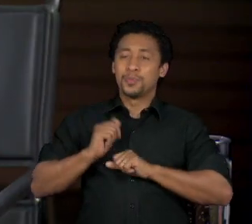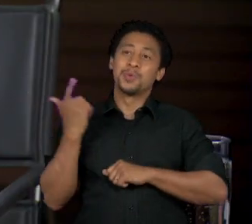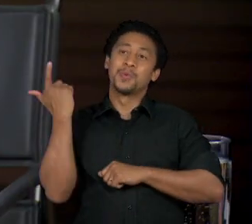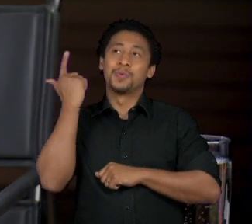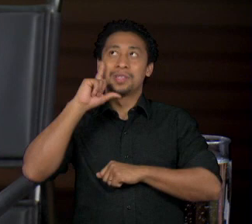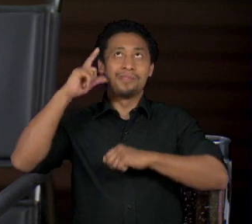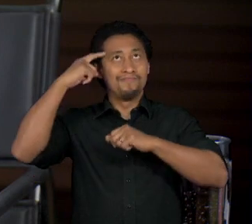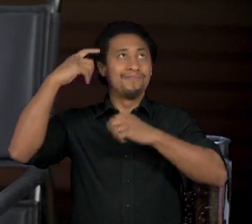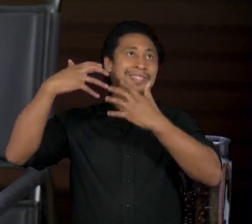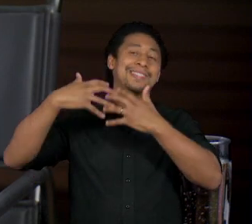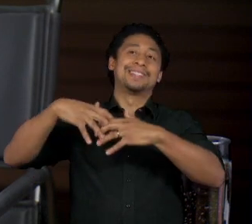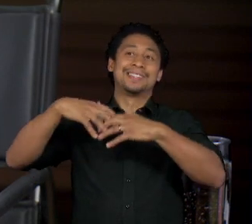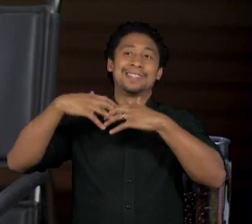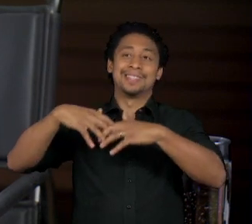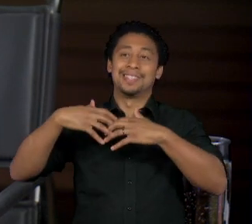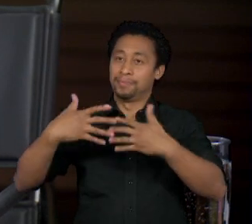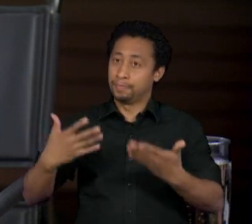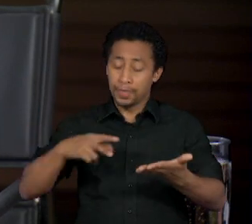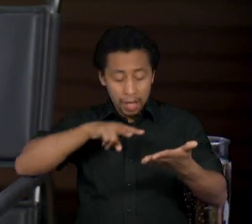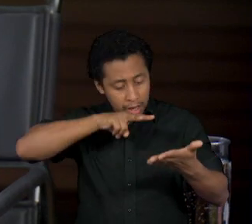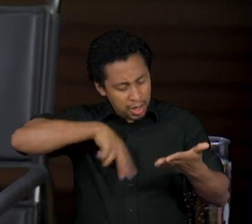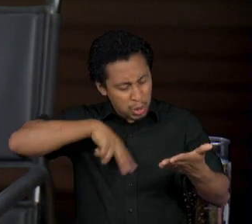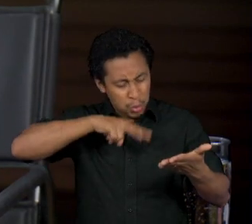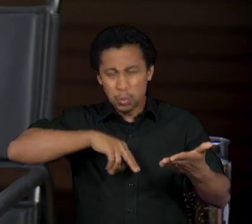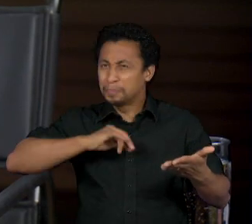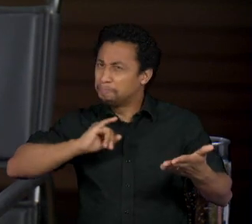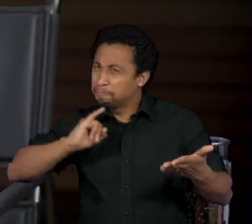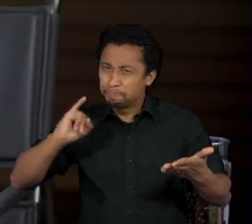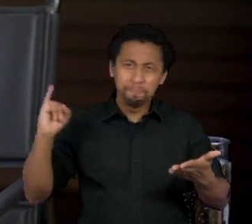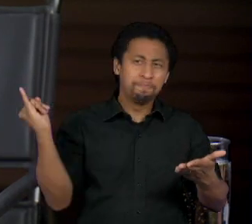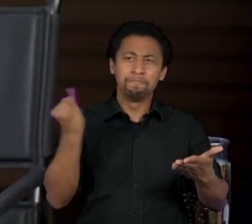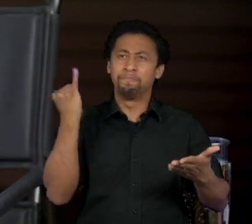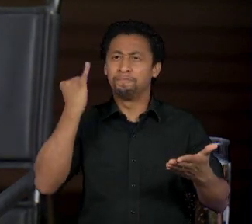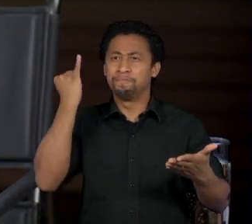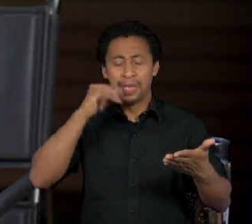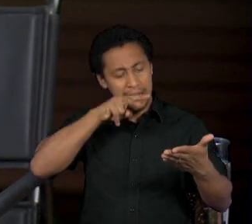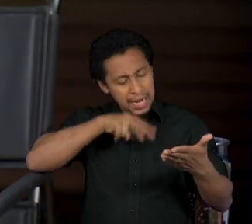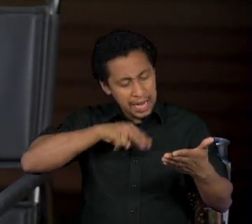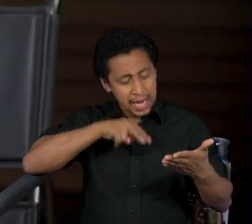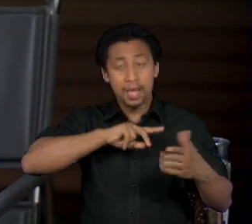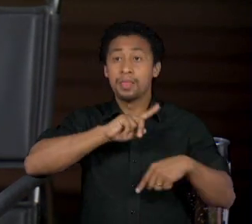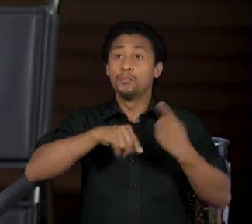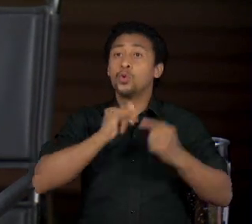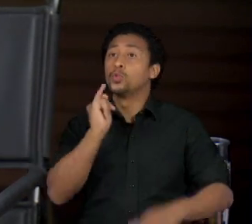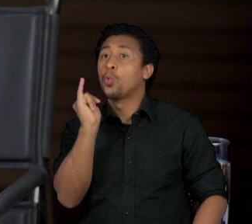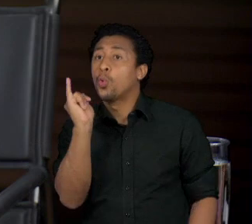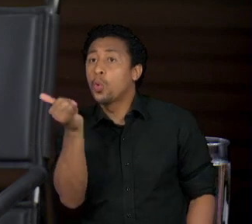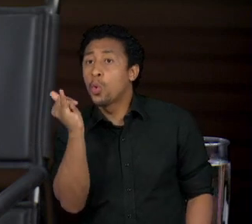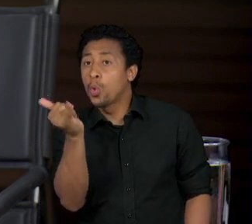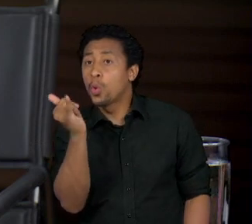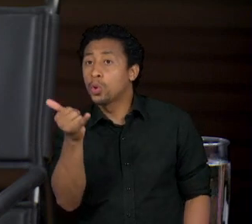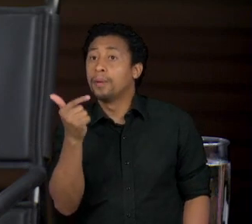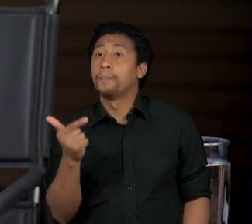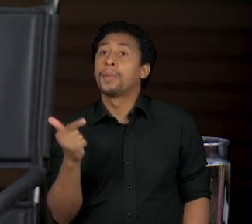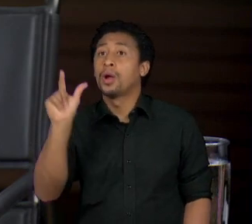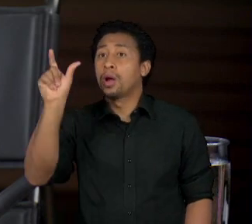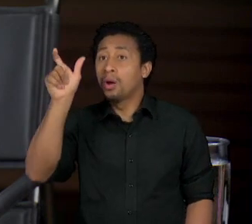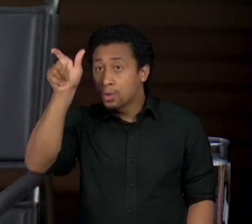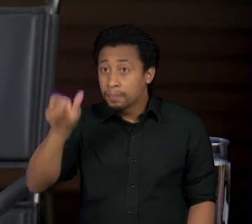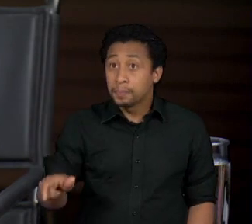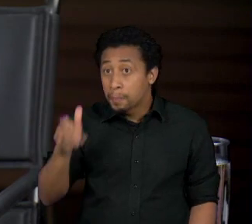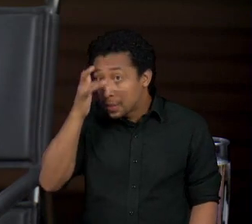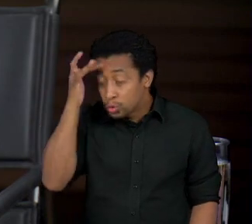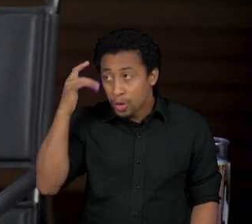cérebro. Então, a leitura é fundamental. Ler alguma coisa e contar para o outro, você ativa várias áreas cerebrais.